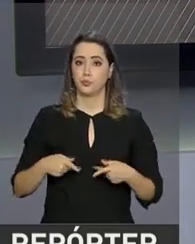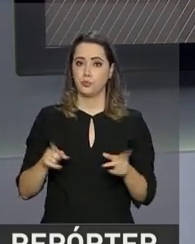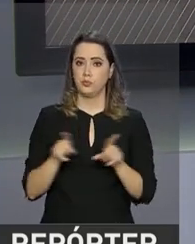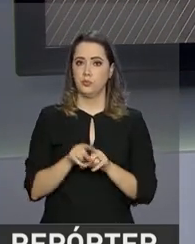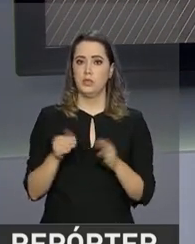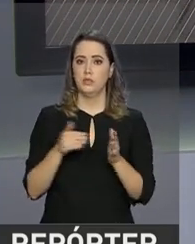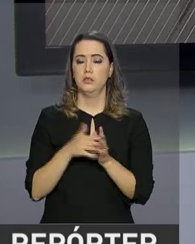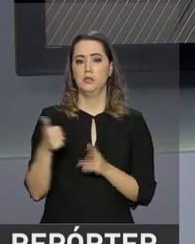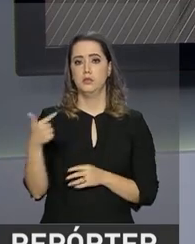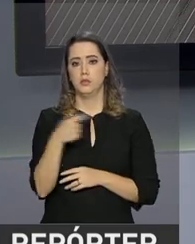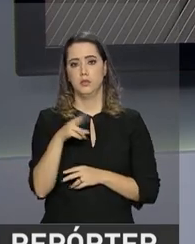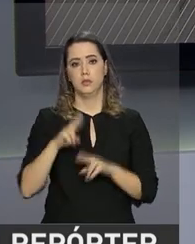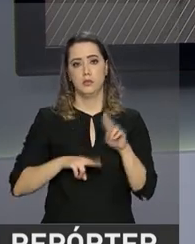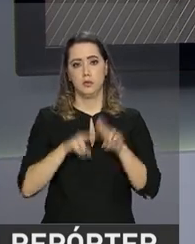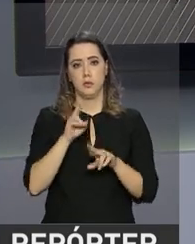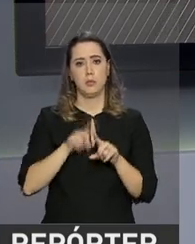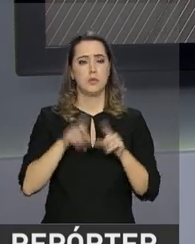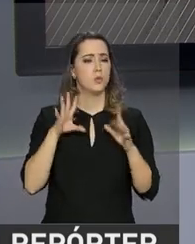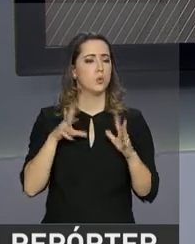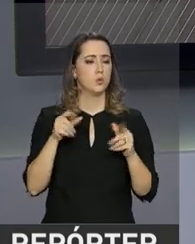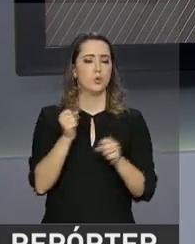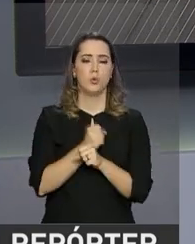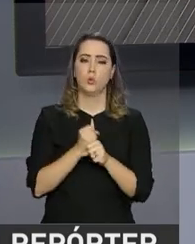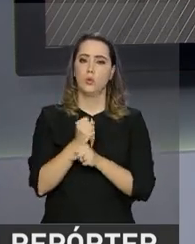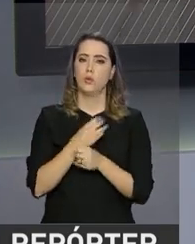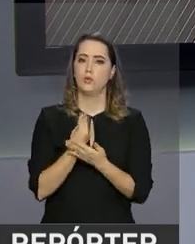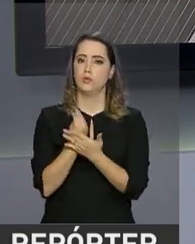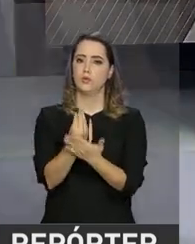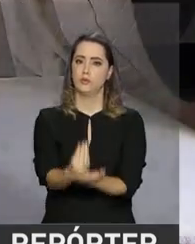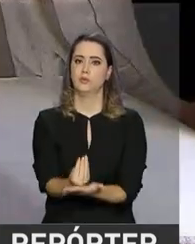a doação de leite materno pode ser feita durante todo o ano.